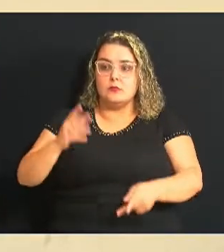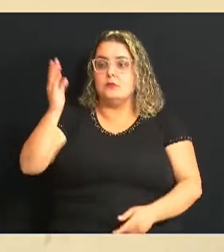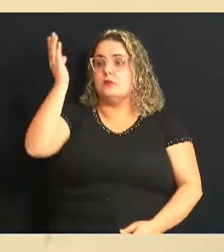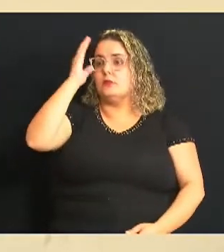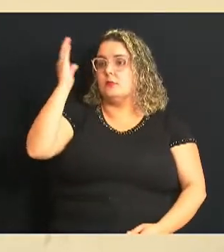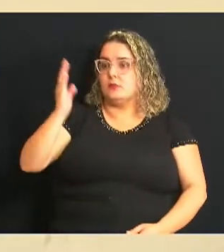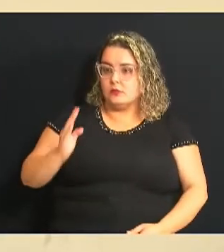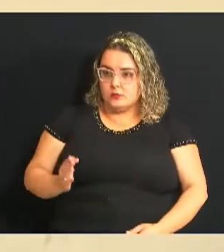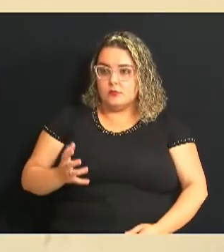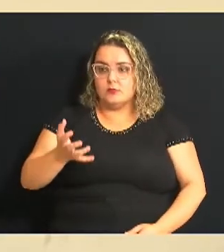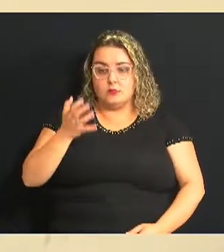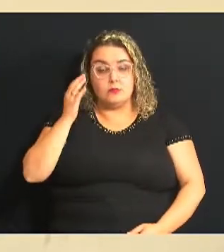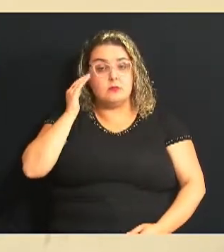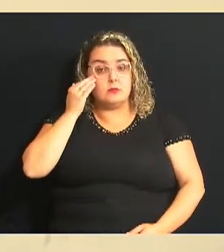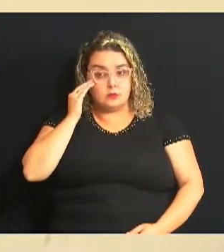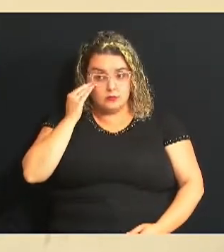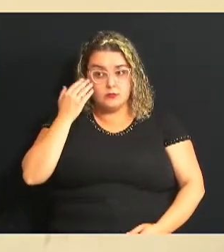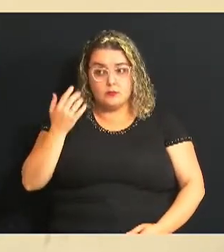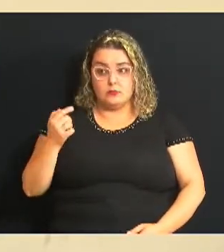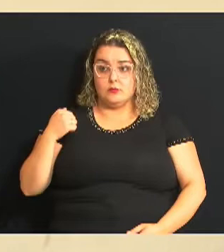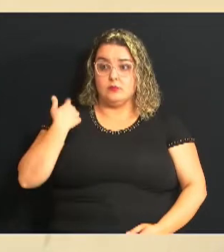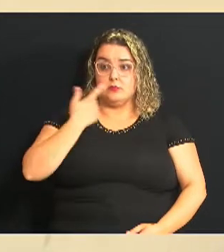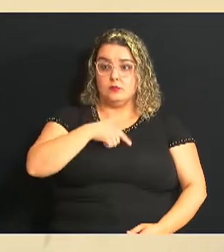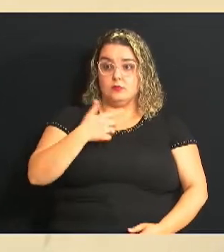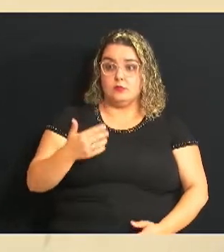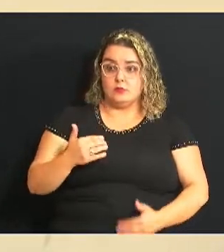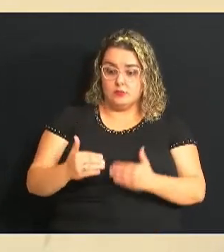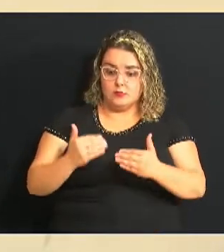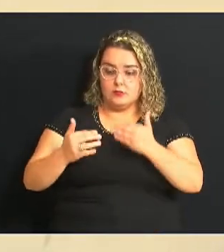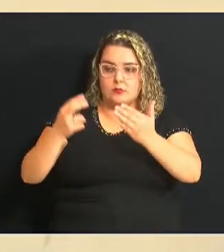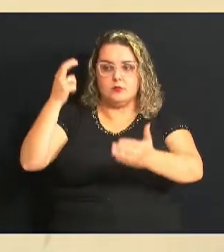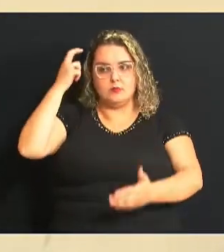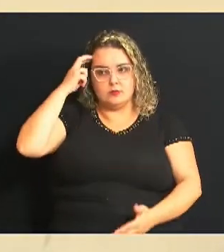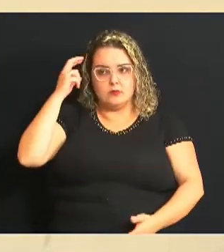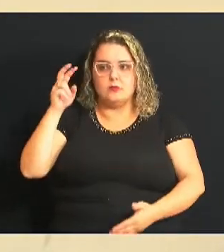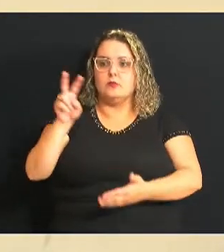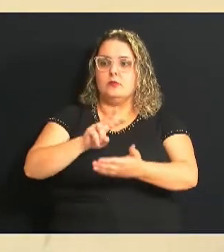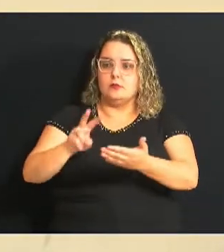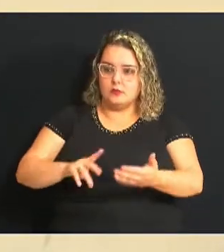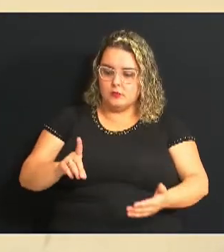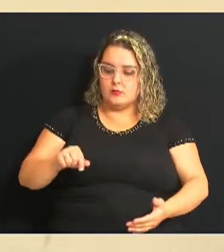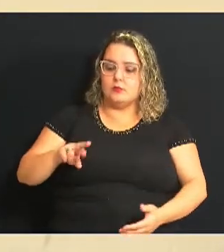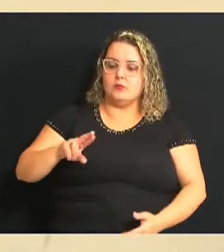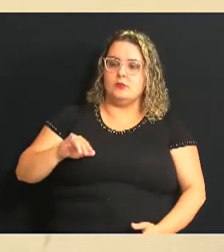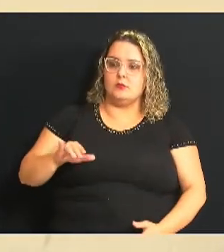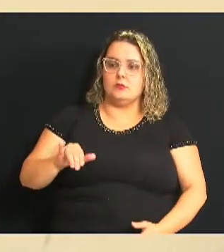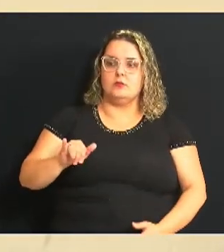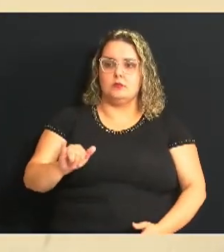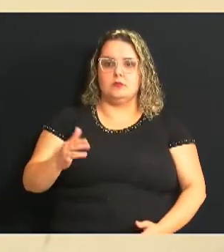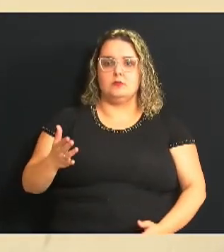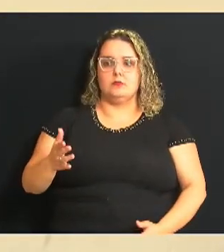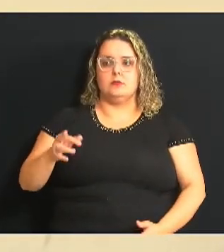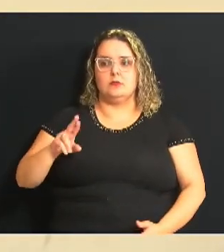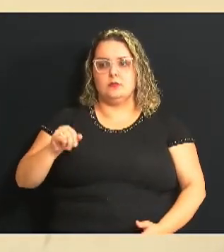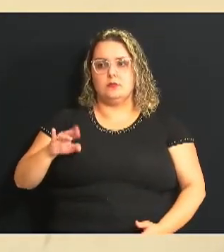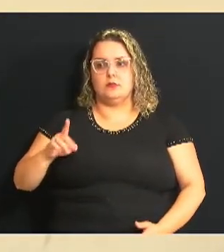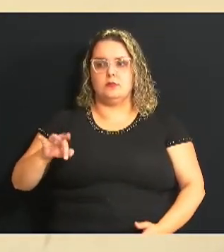você quer entender a nossa construção cultural, você tem que ler Darcy Ribeiro, o antropólogo,